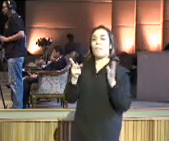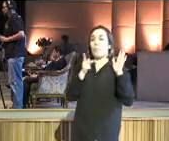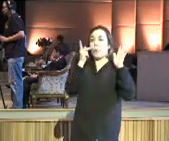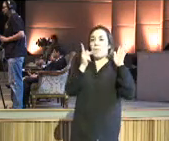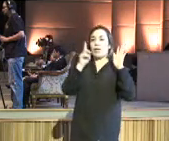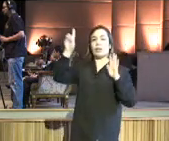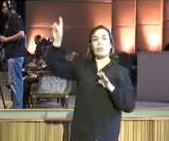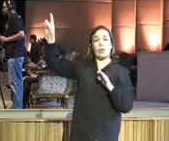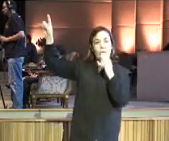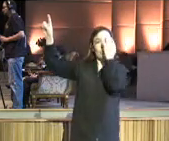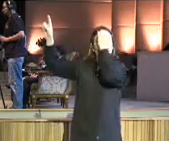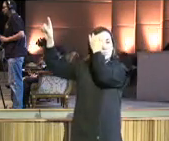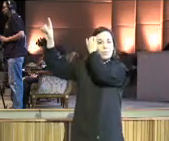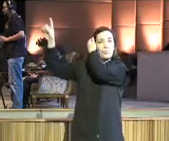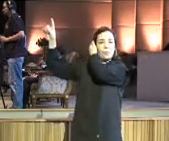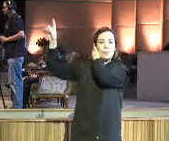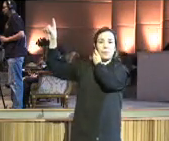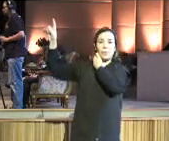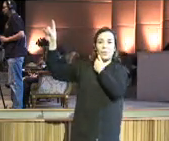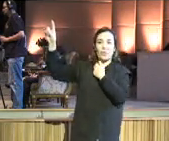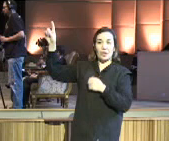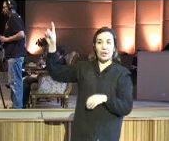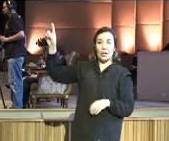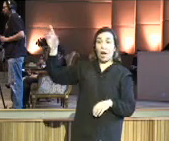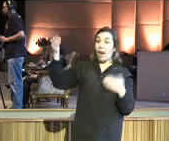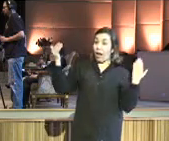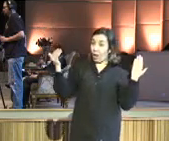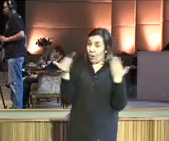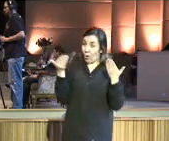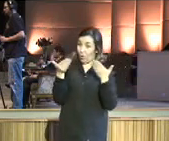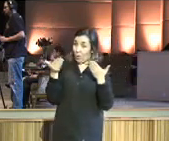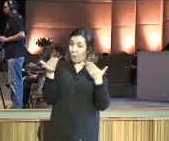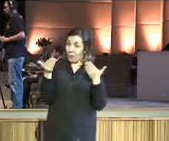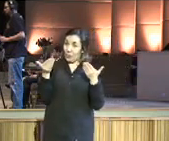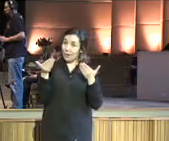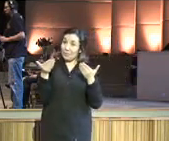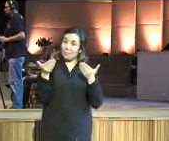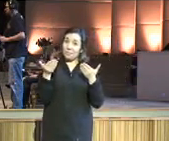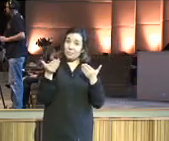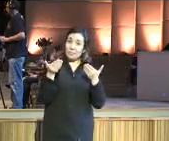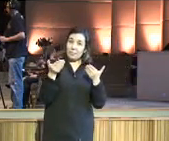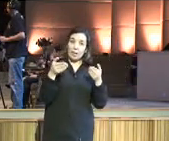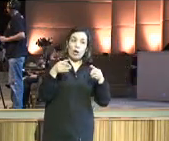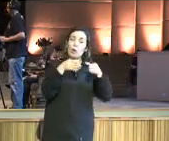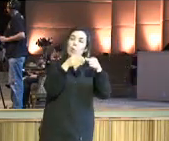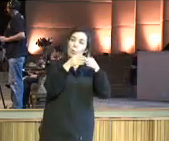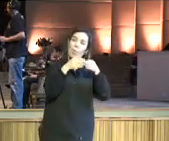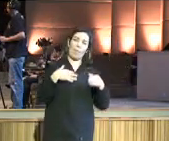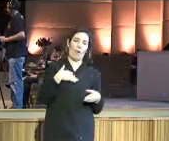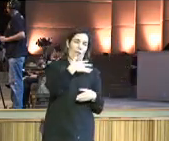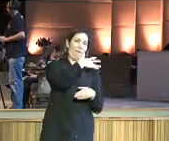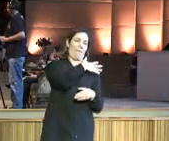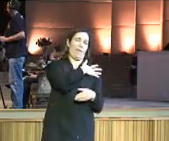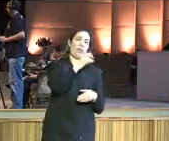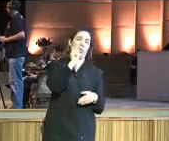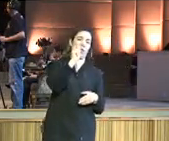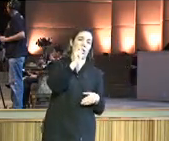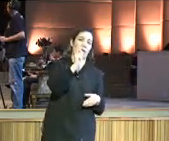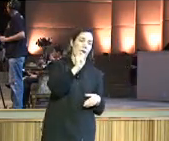sendo seguidos. E a única coisa que ele tinha era um